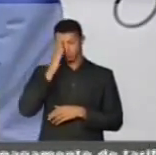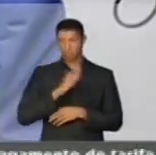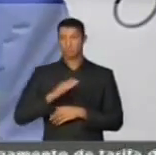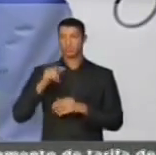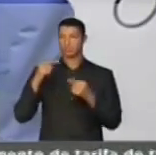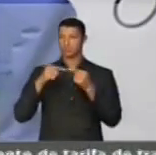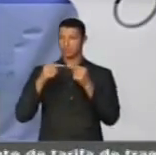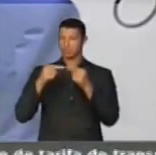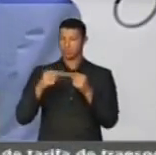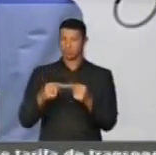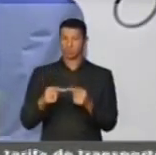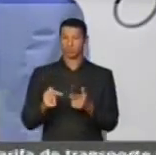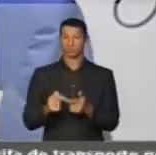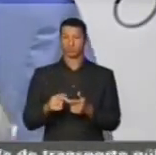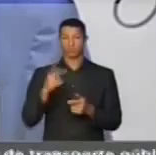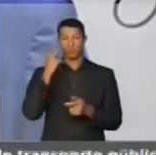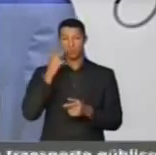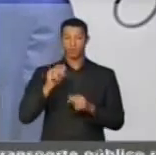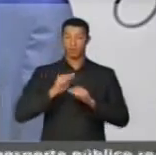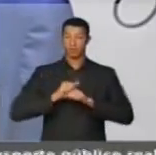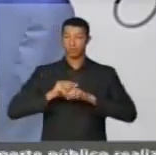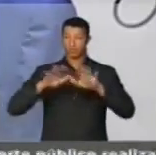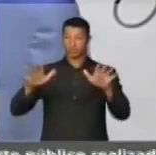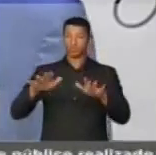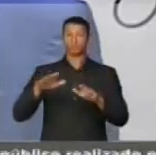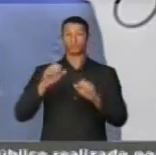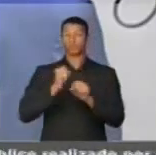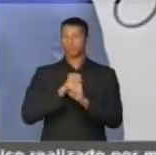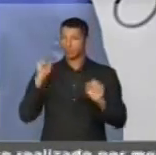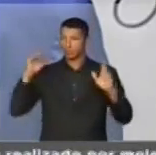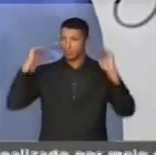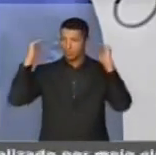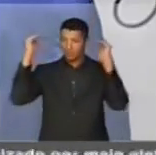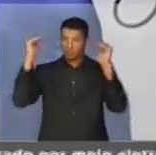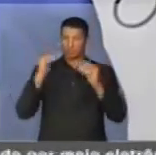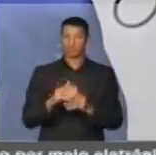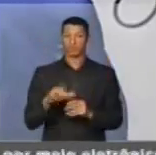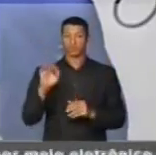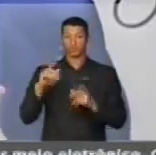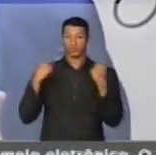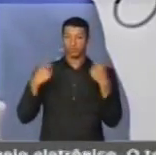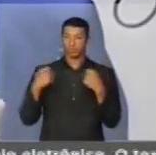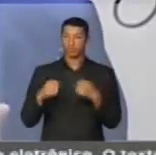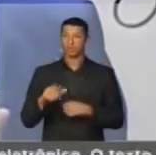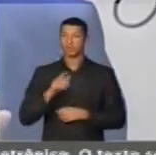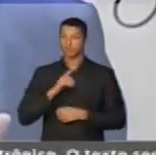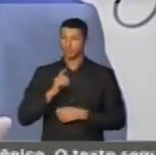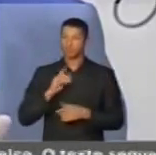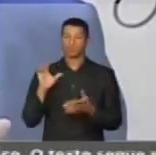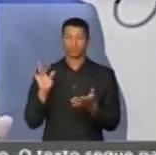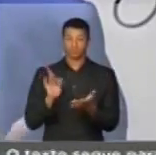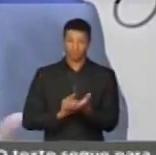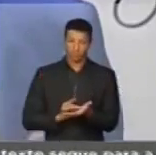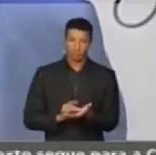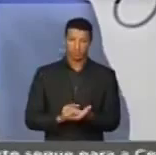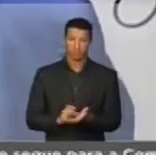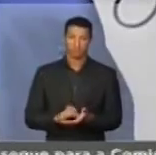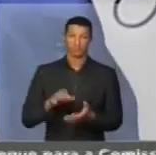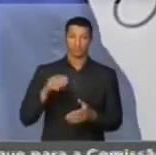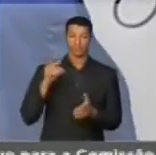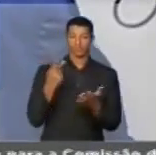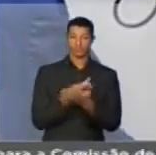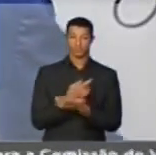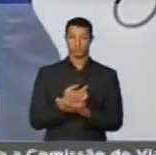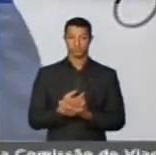acordo para distribuição foi um grande avanço. Só precisa que efetivamente, de fato,